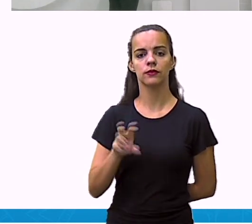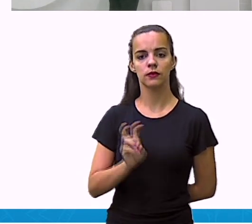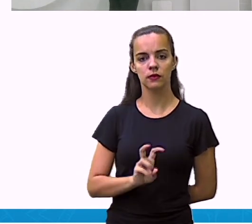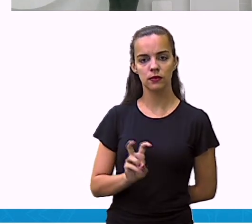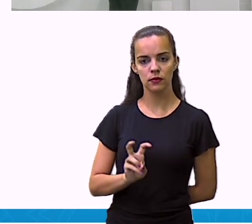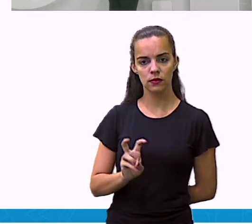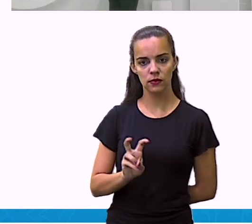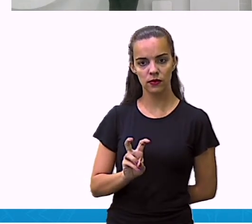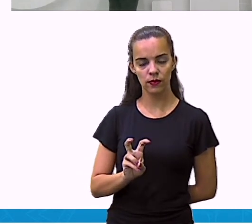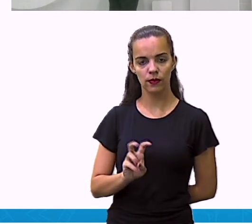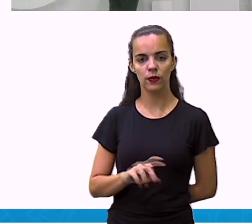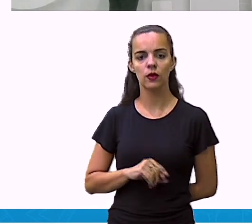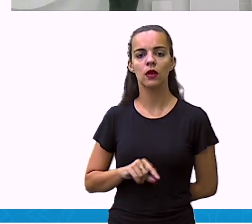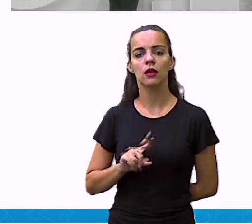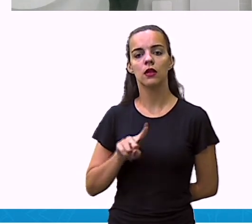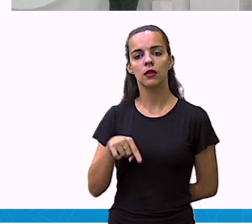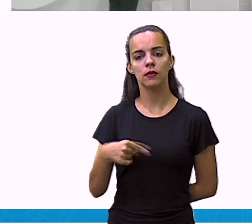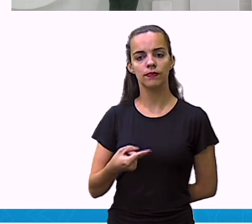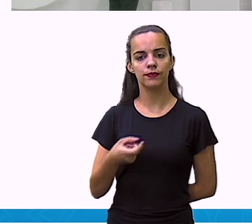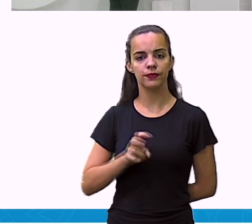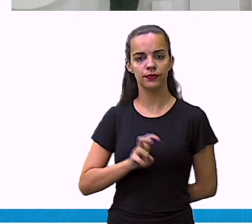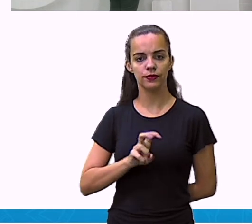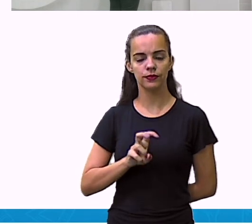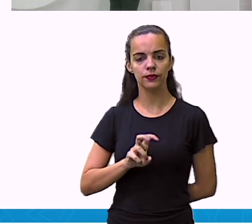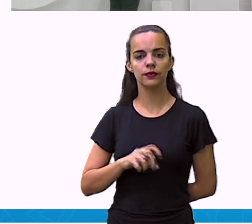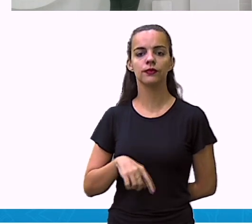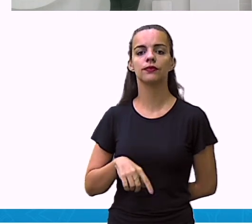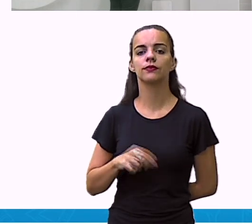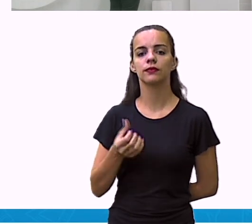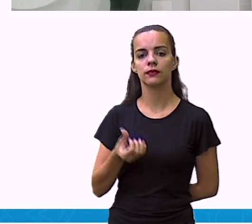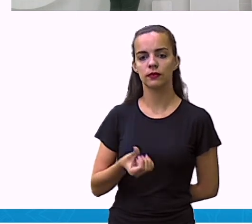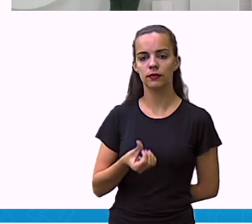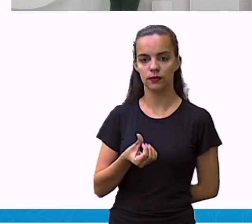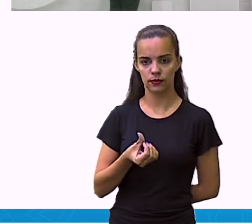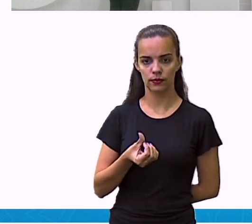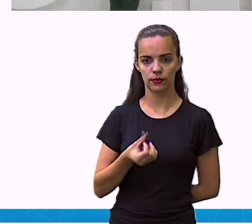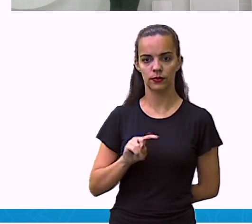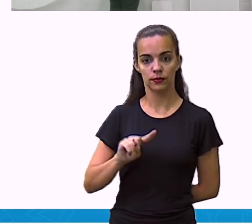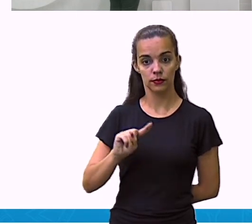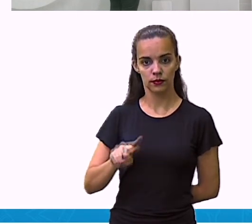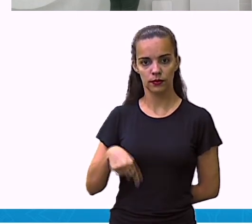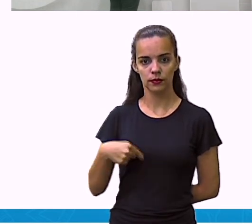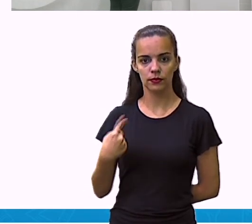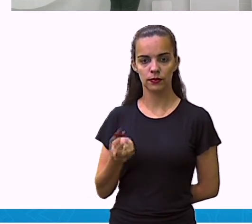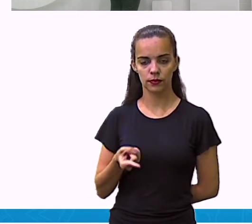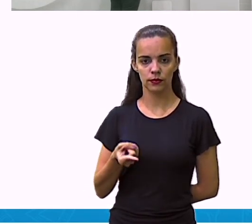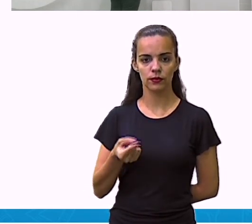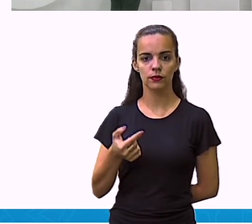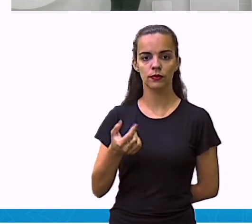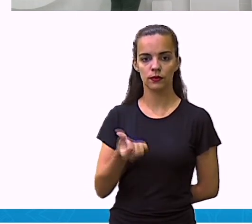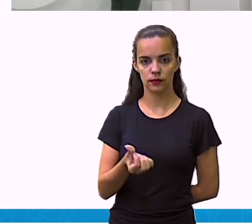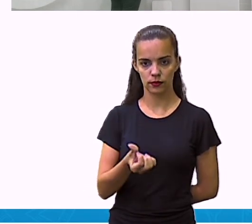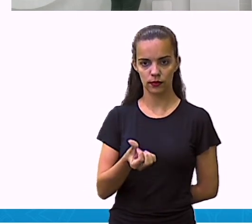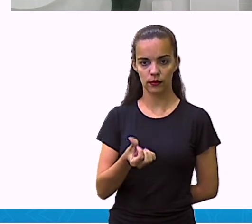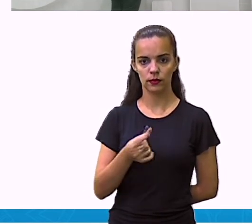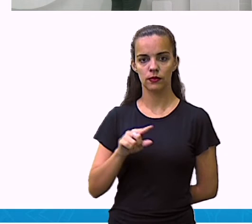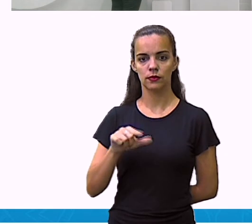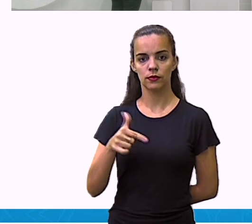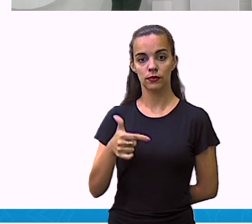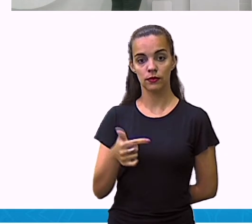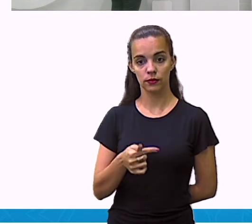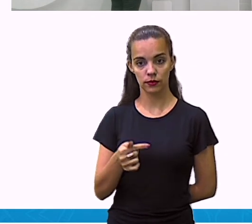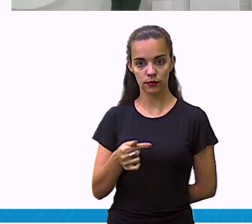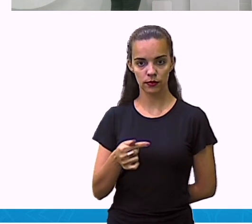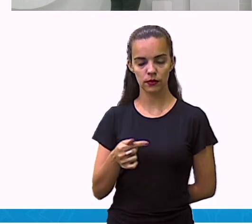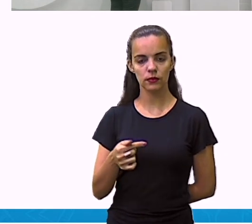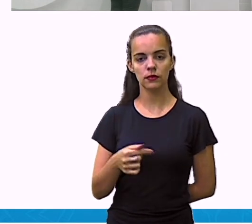4, 5. Após o 5, 6. Após o 6, o